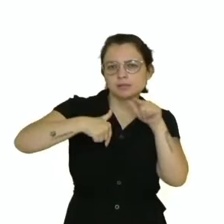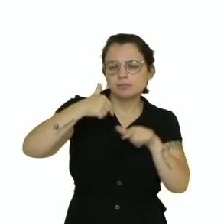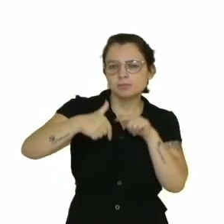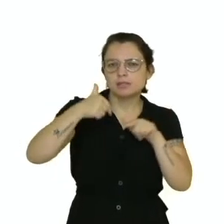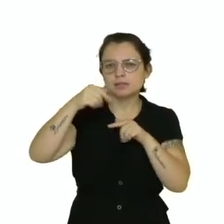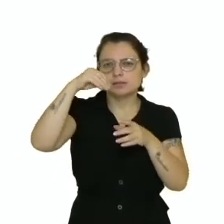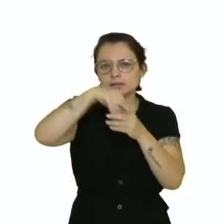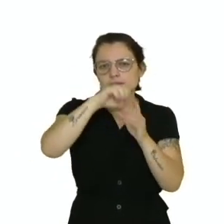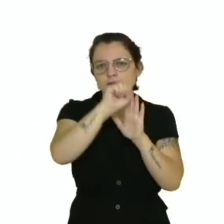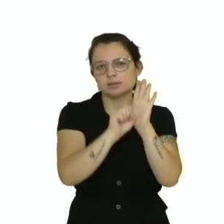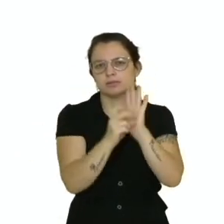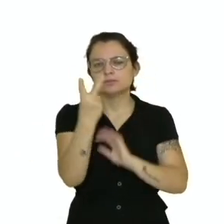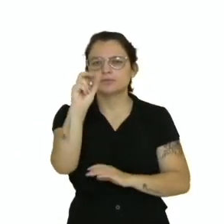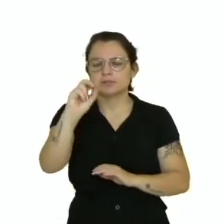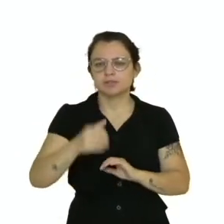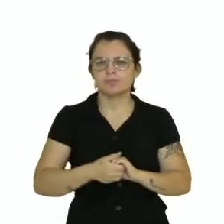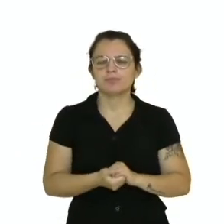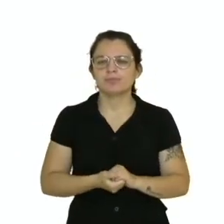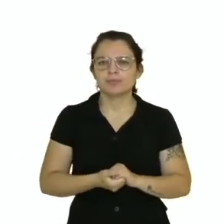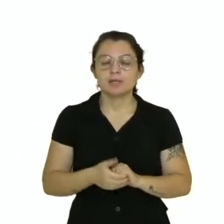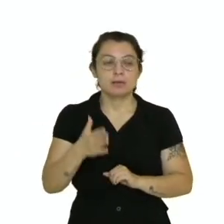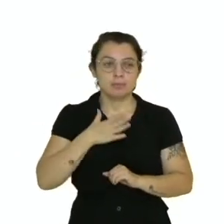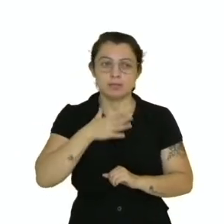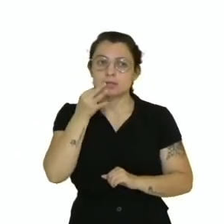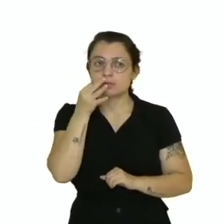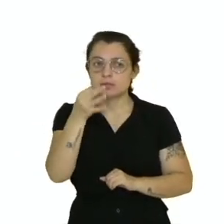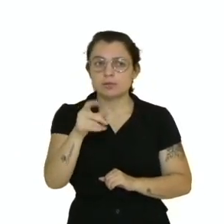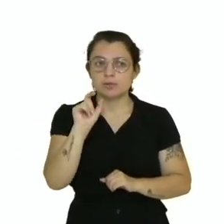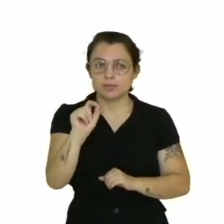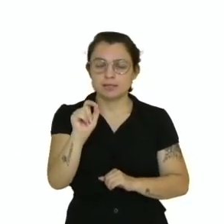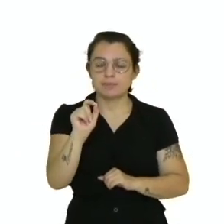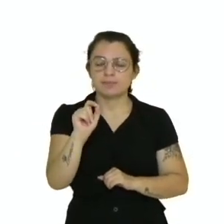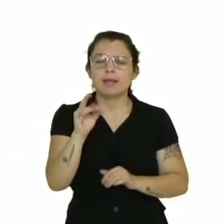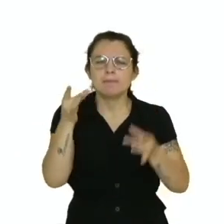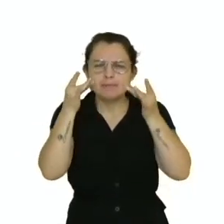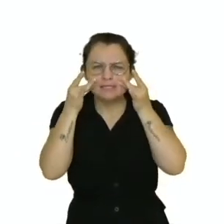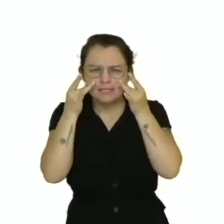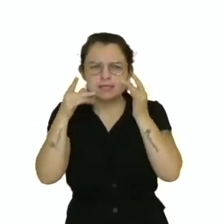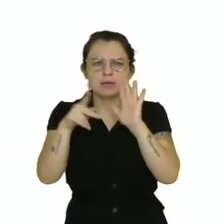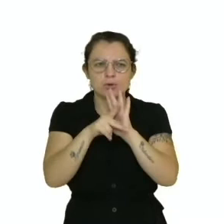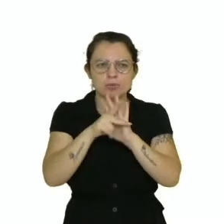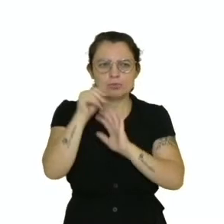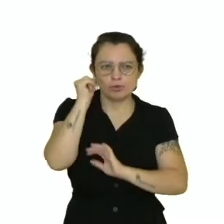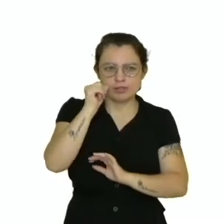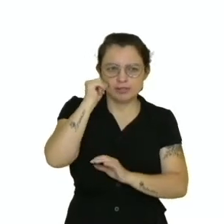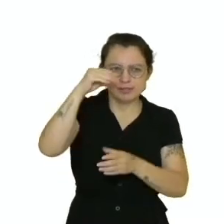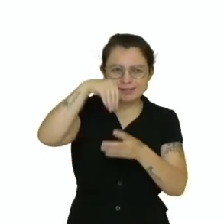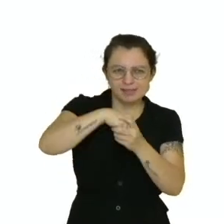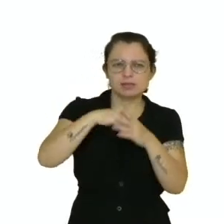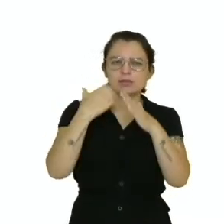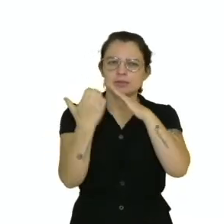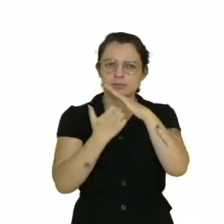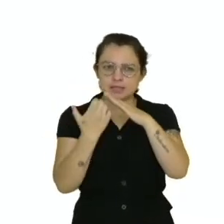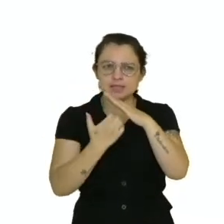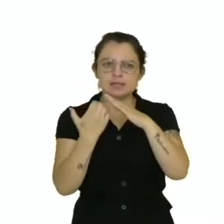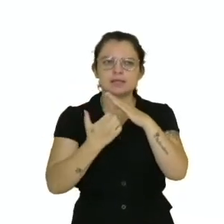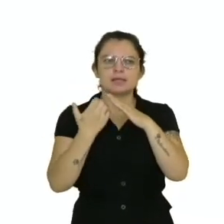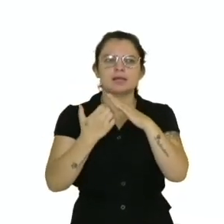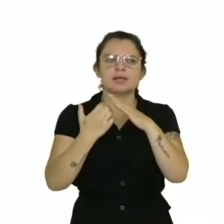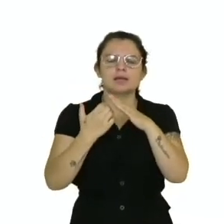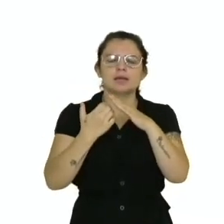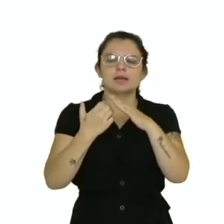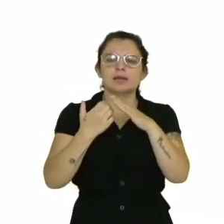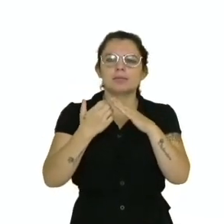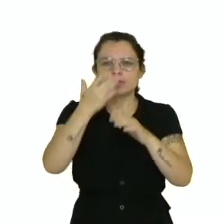no início do século XX? Aqui está a minha sugestão de resposta, tá? A presença feminina nas fábricas, especialmente de imigrantes